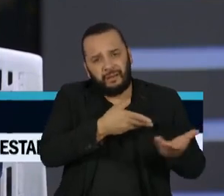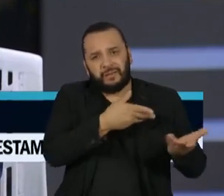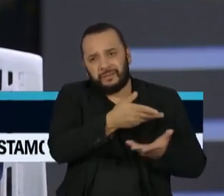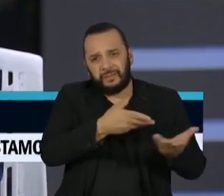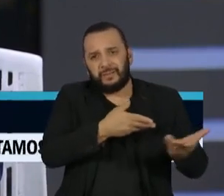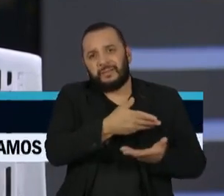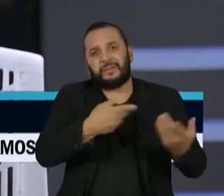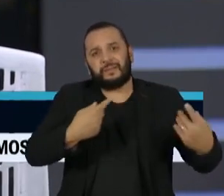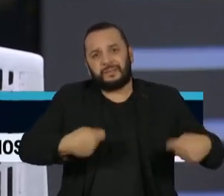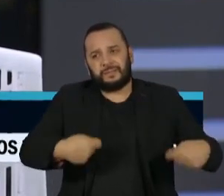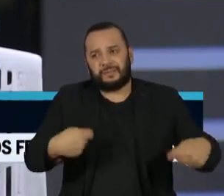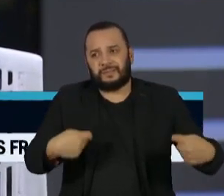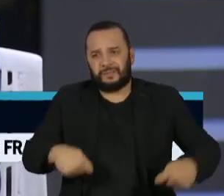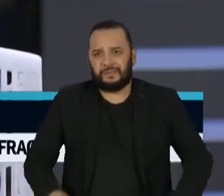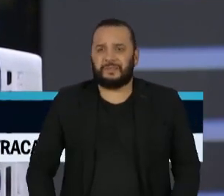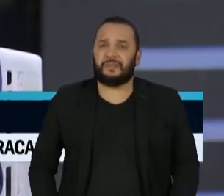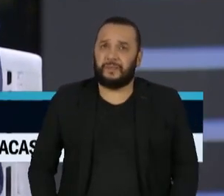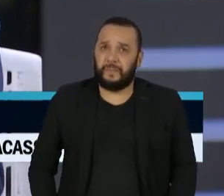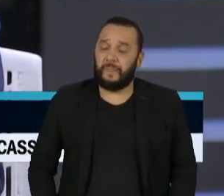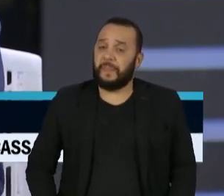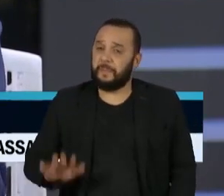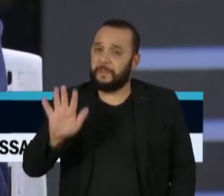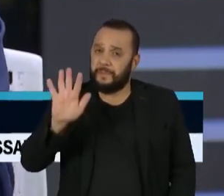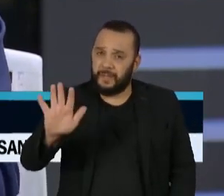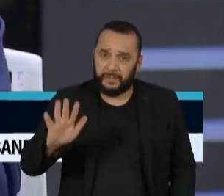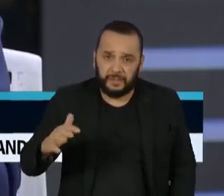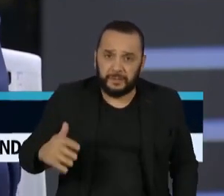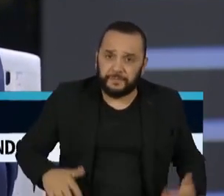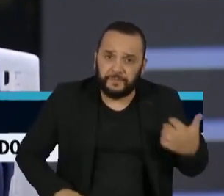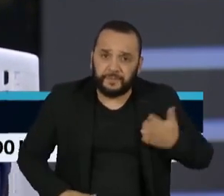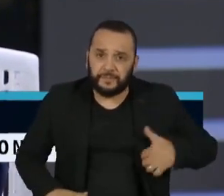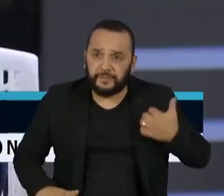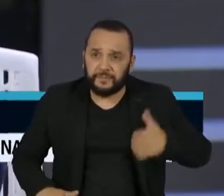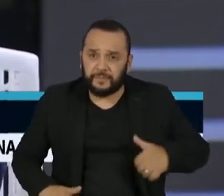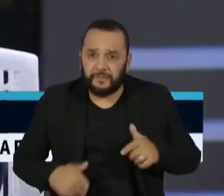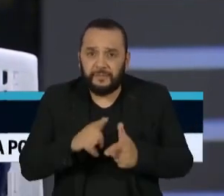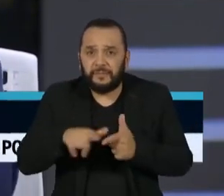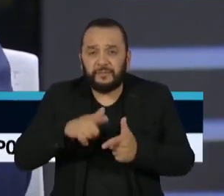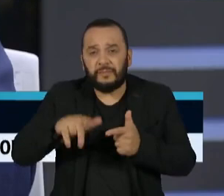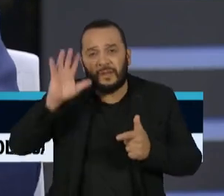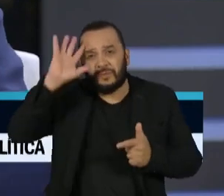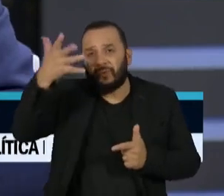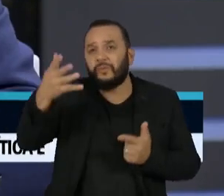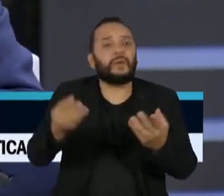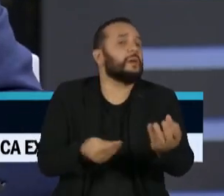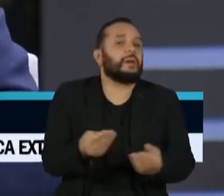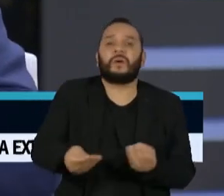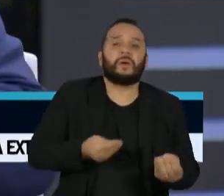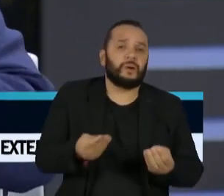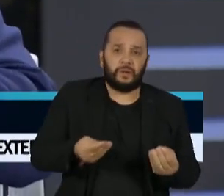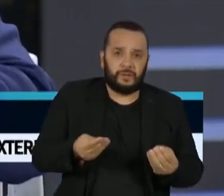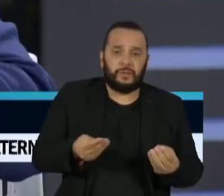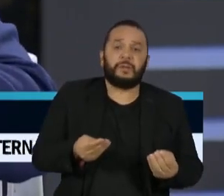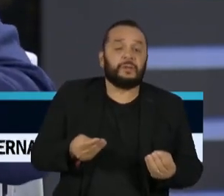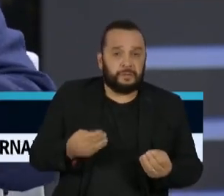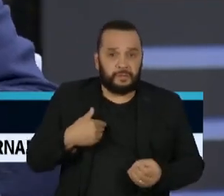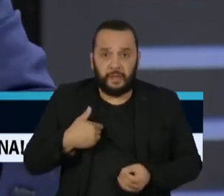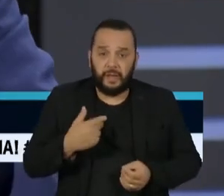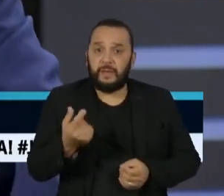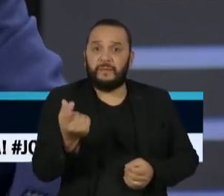Agora, para a Argentina resolver o problema, ela vai ter que corrigir